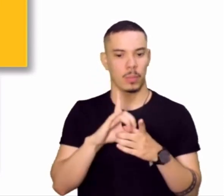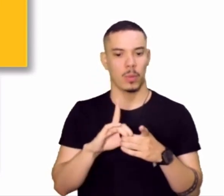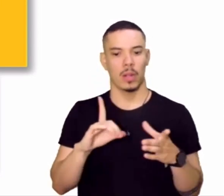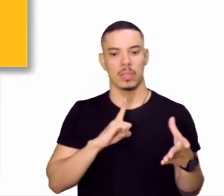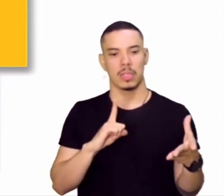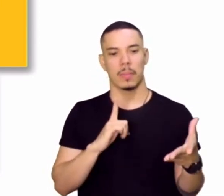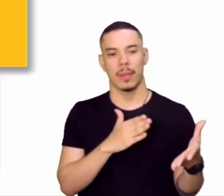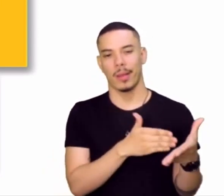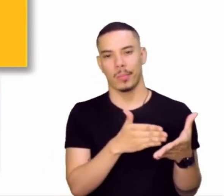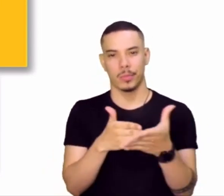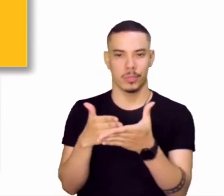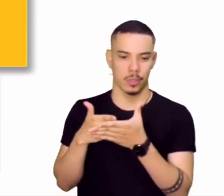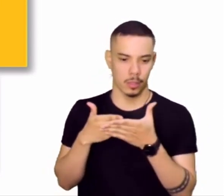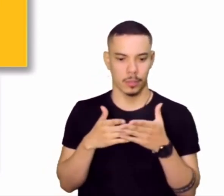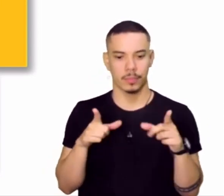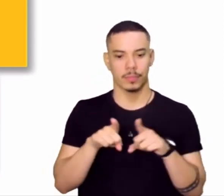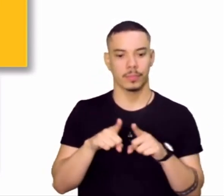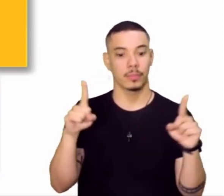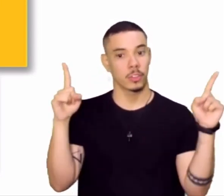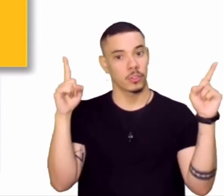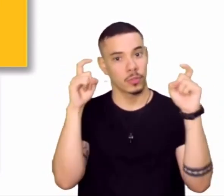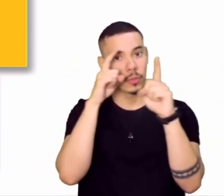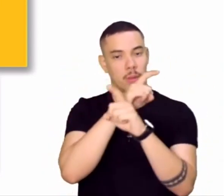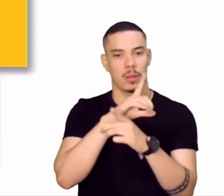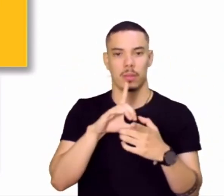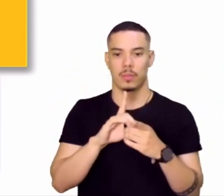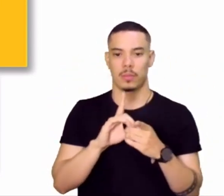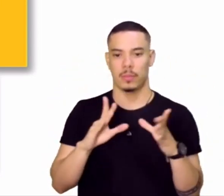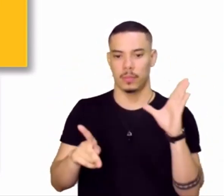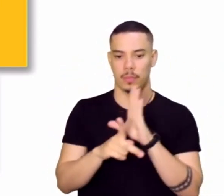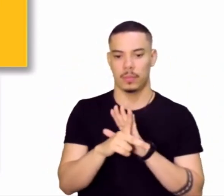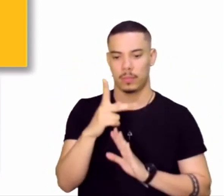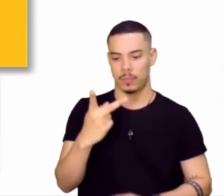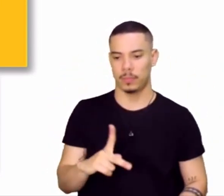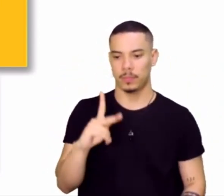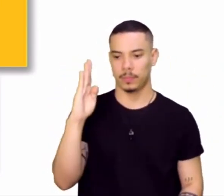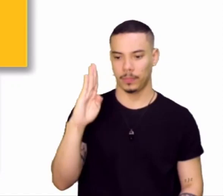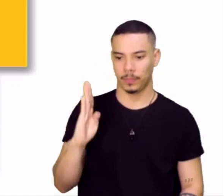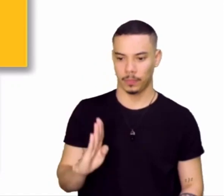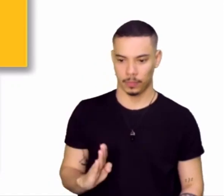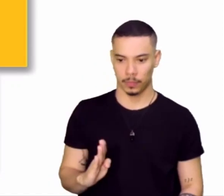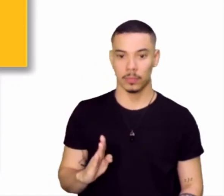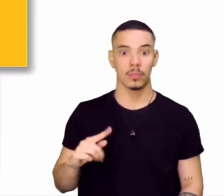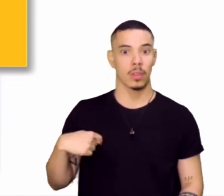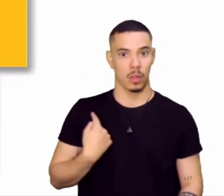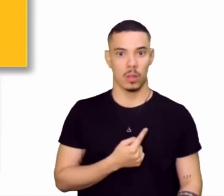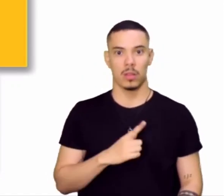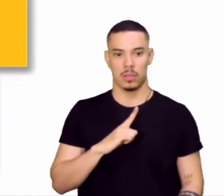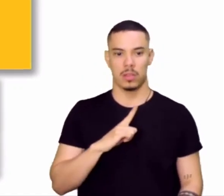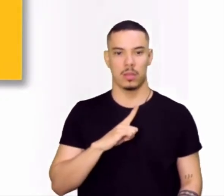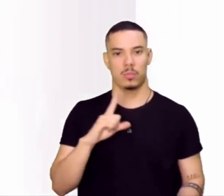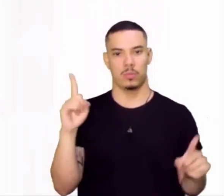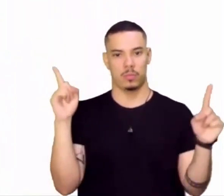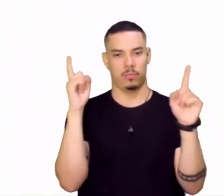democracia, e também as dificuldades para a democracia no Brasil, né? Nós temos algumas